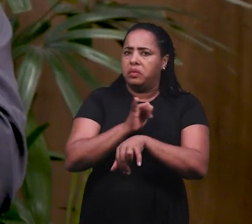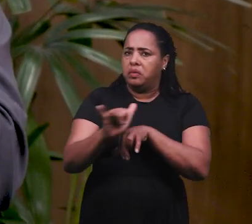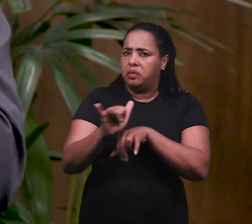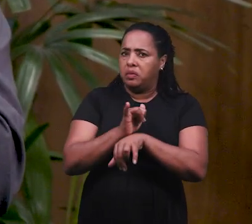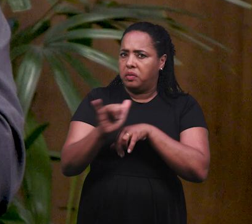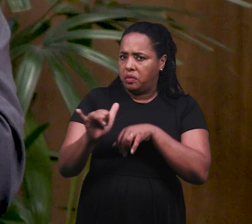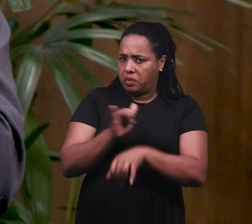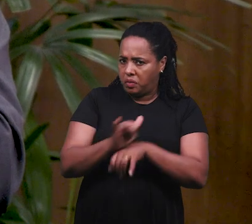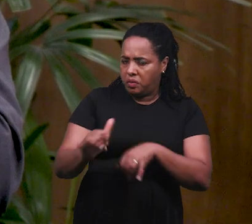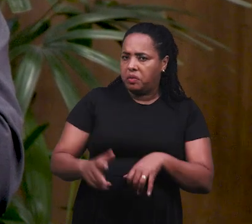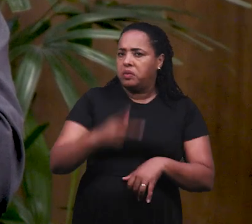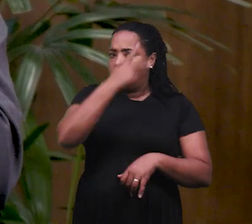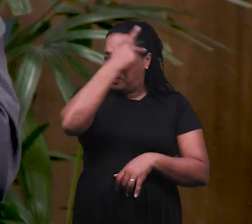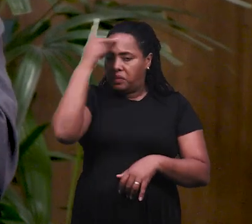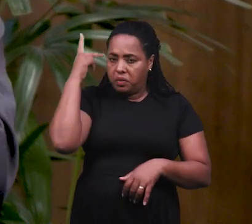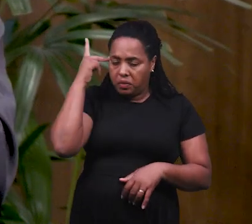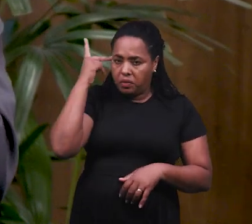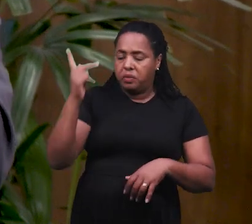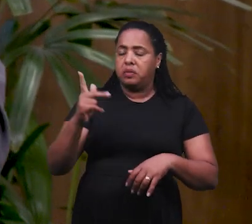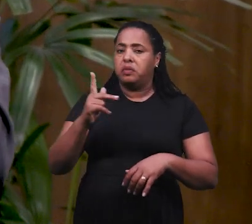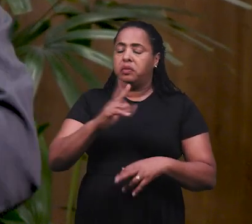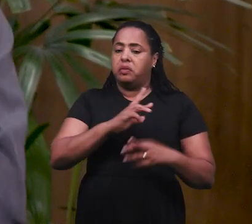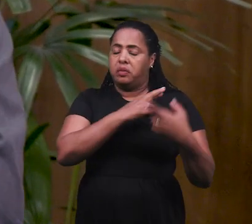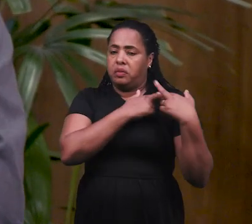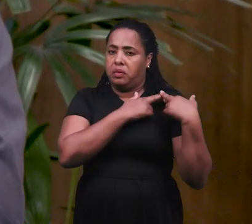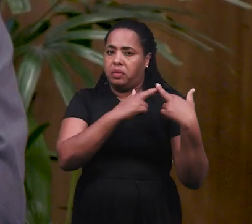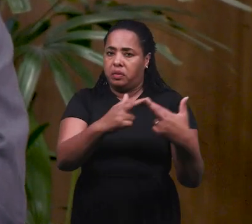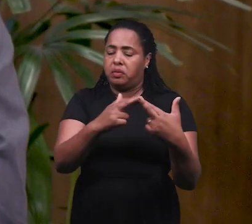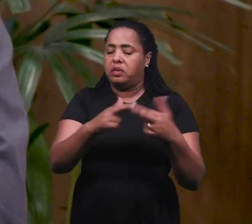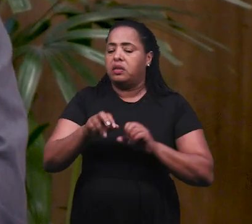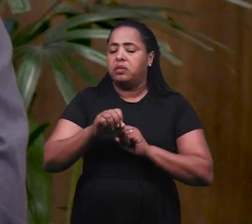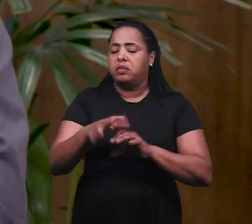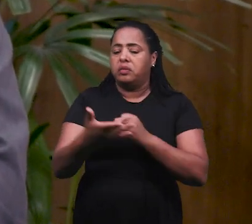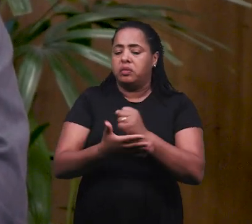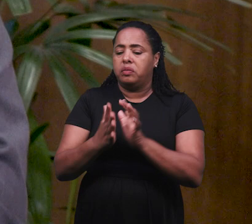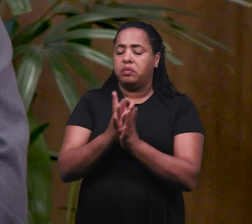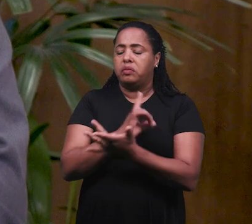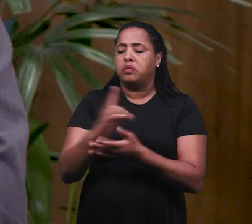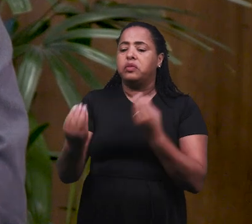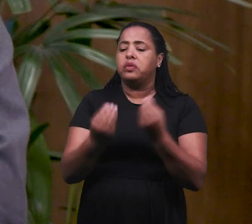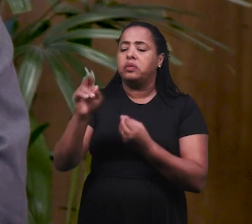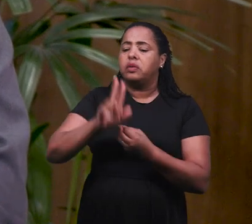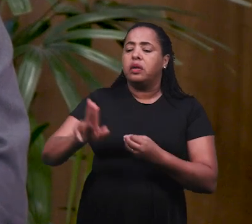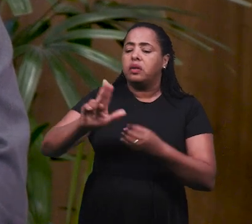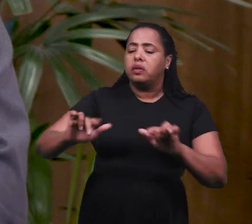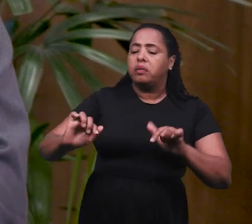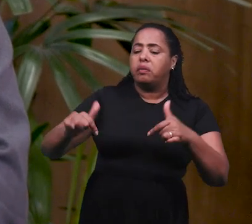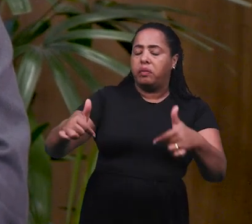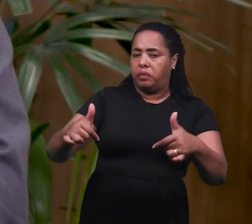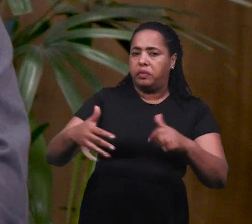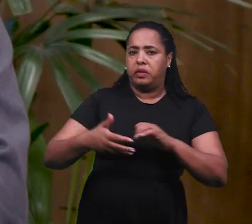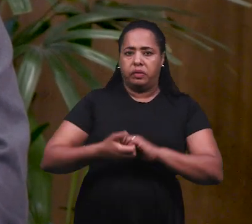a capelania ela utiliza para tratar essas situações? Perfeito. Olha,